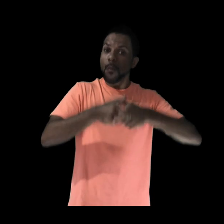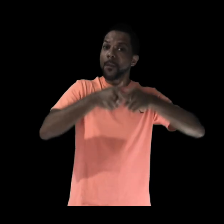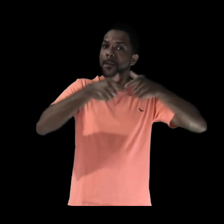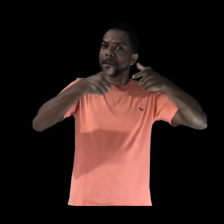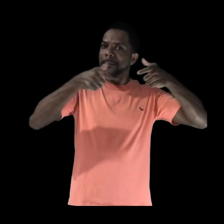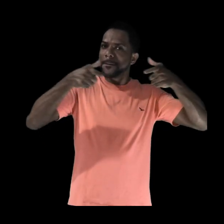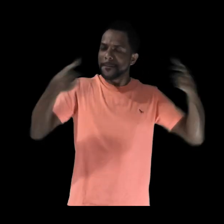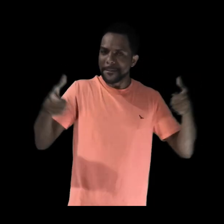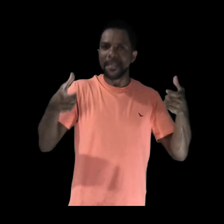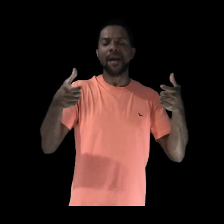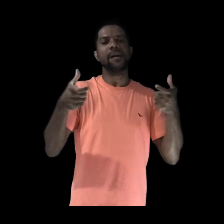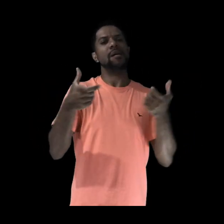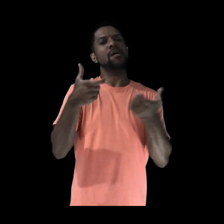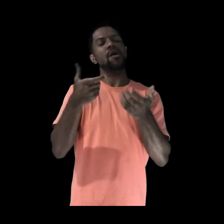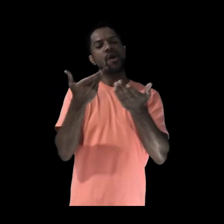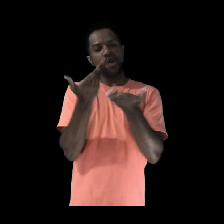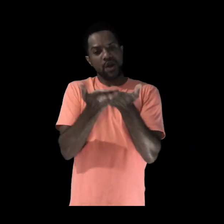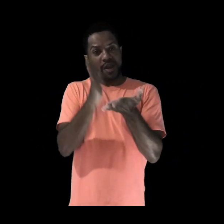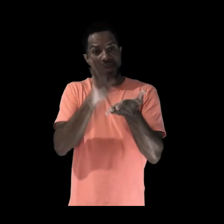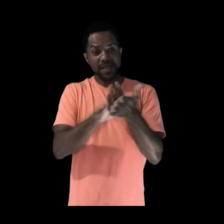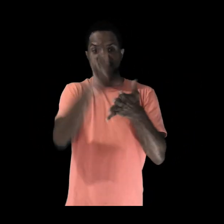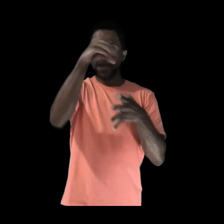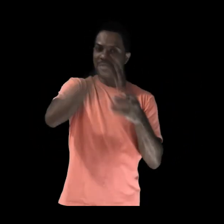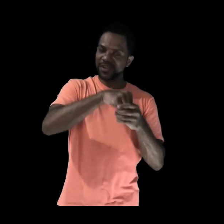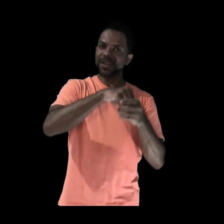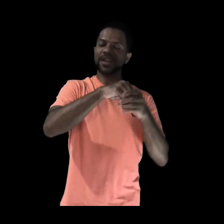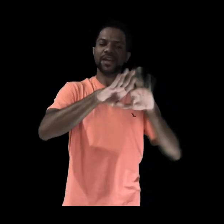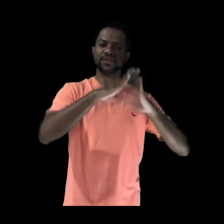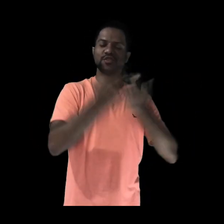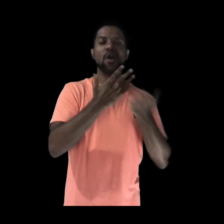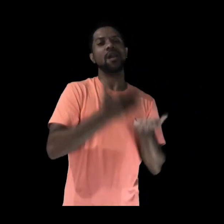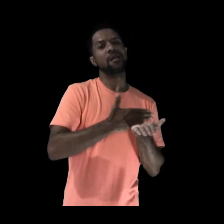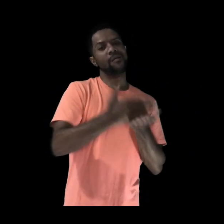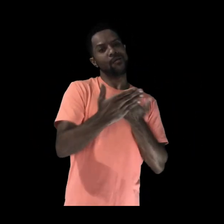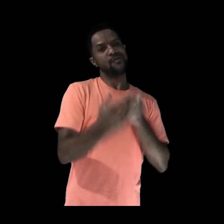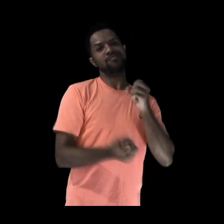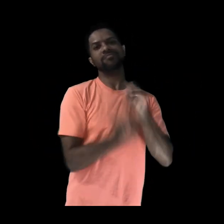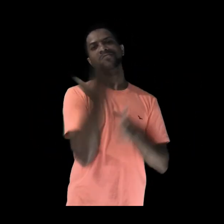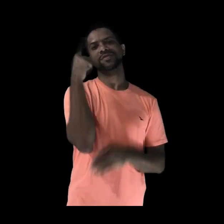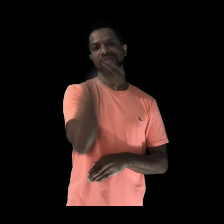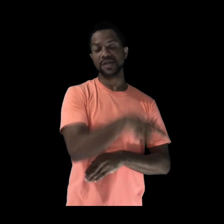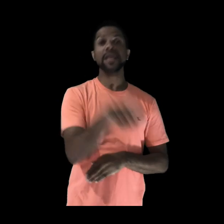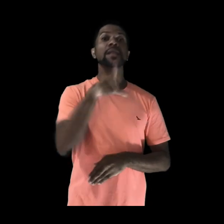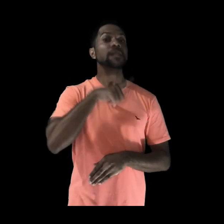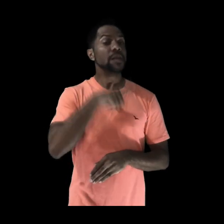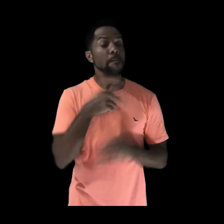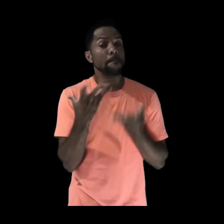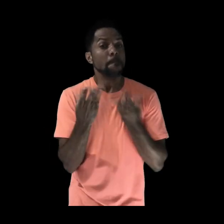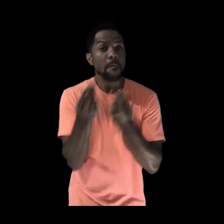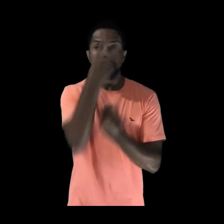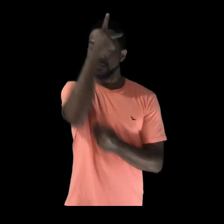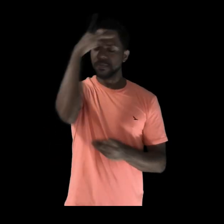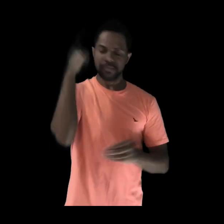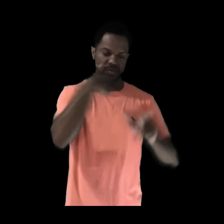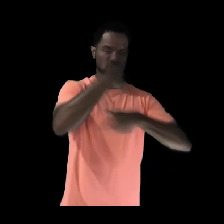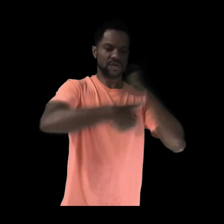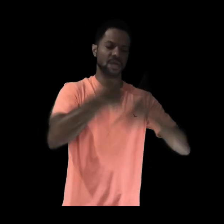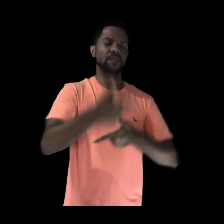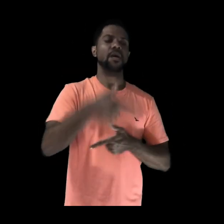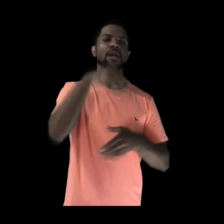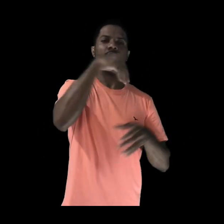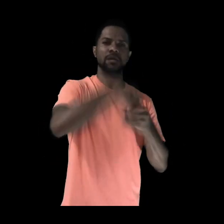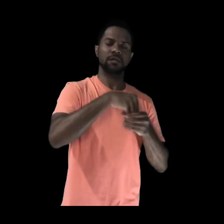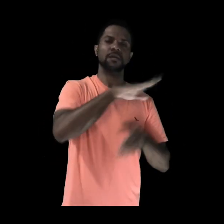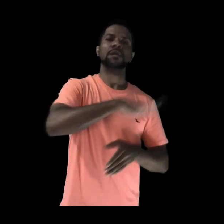esse é o maior contexto que absorve 90% dos intérpretes do Brasil. A gente tem muita gente trabalhando na